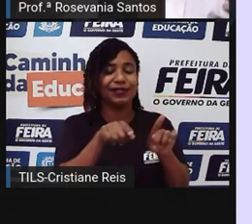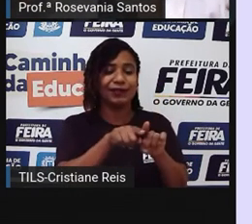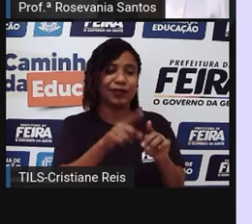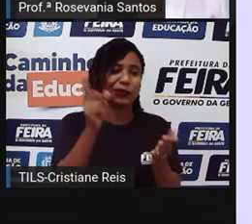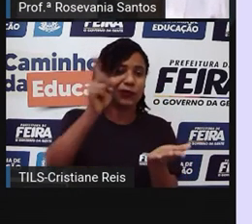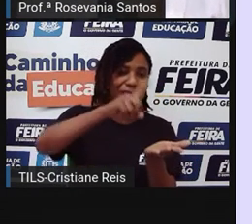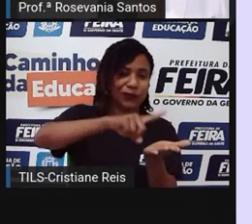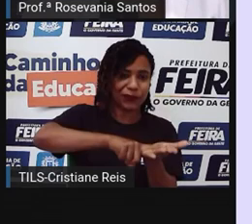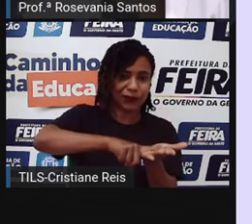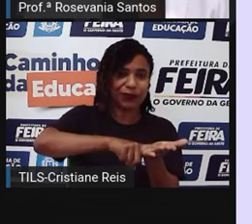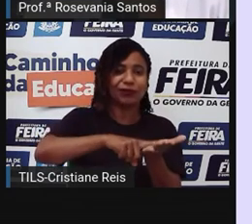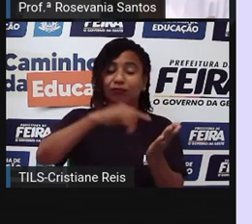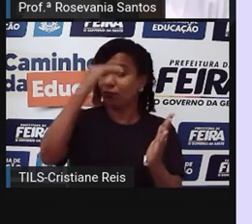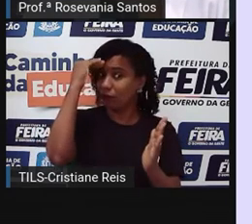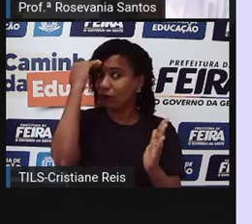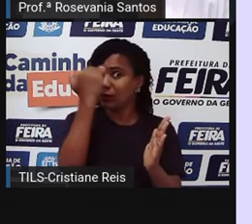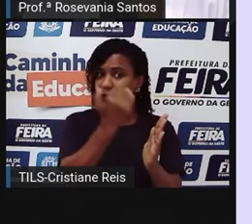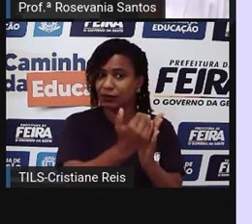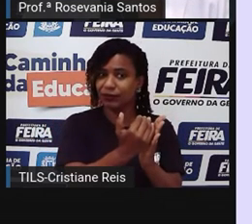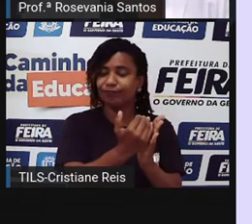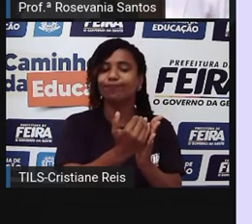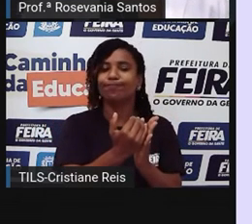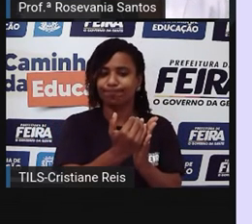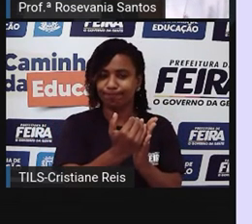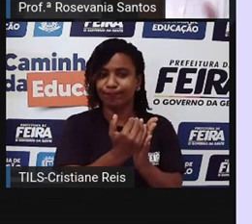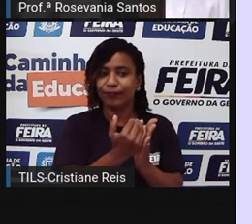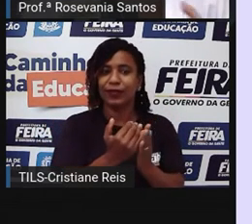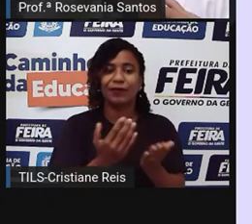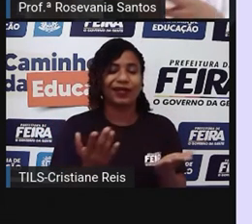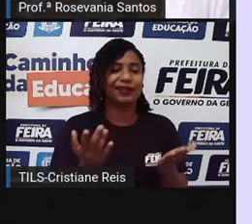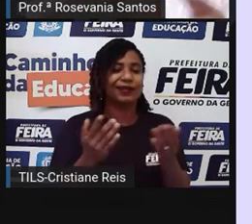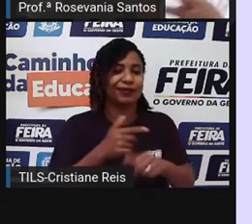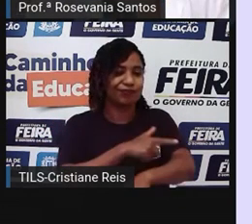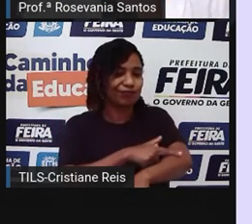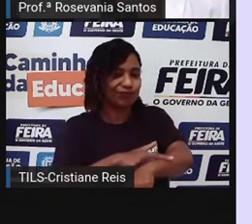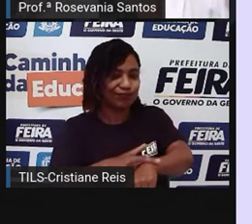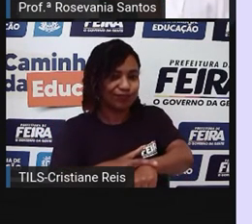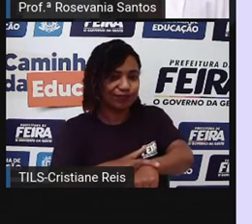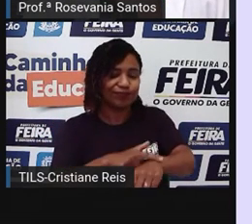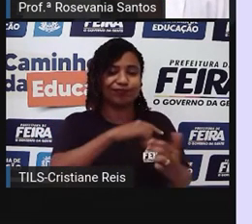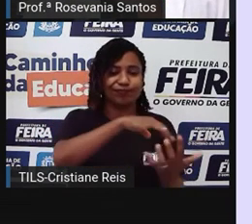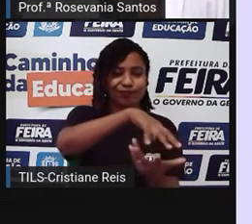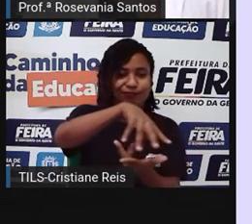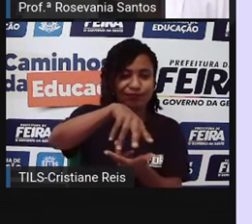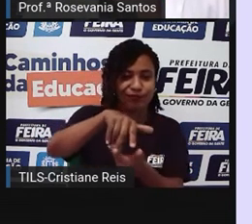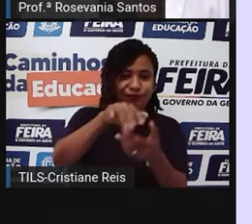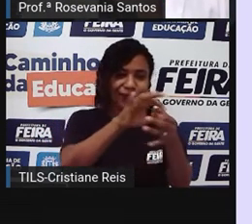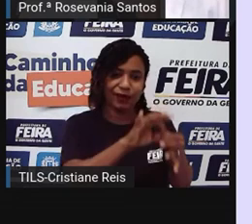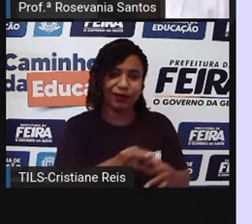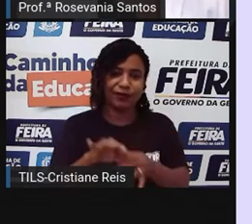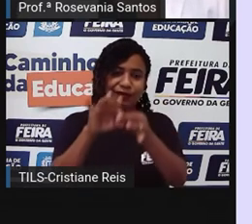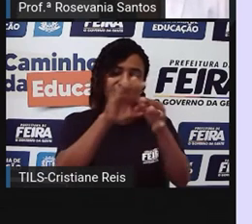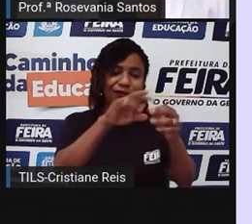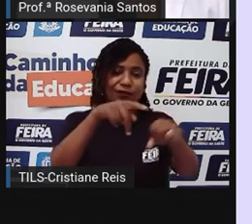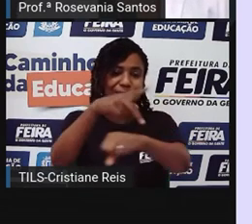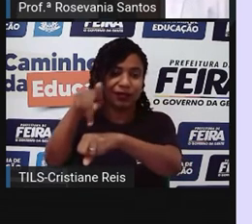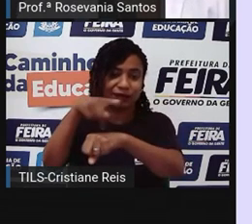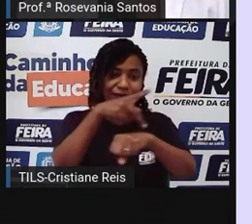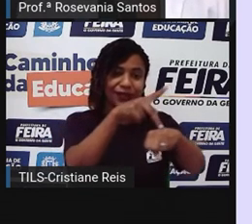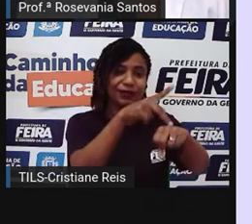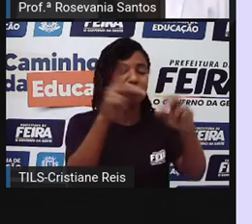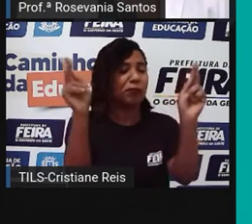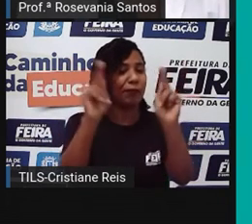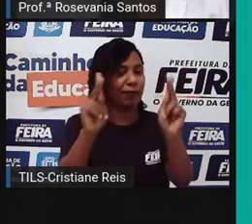gente tenha, bora dizer assim, um mínimo de civilidade para viver, né, entre esses países aí,